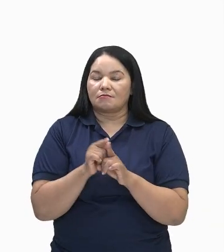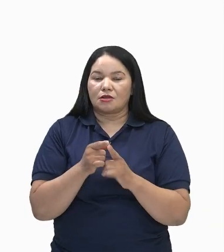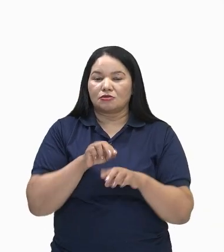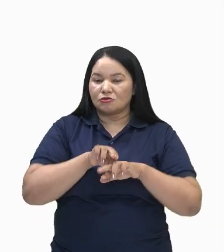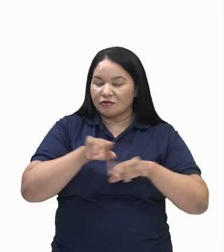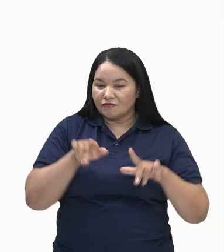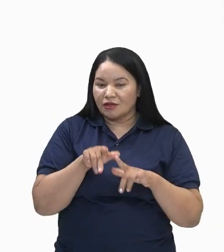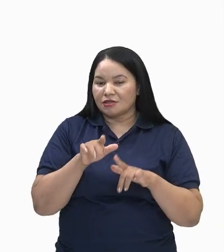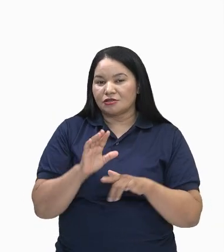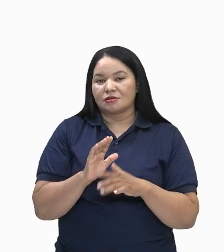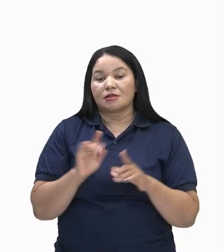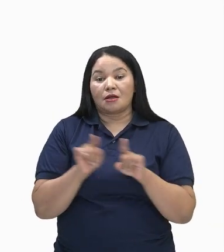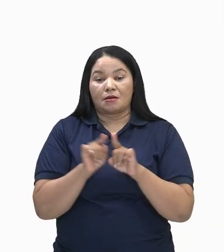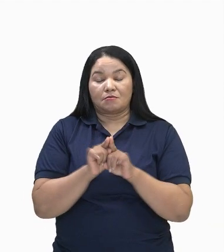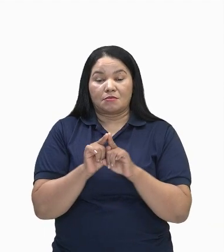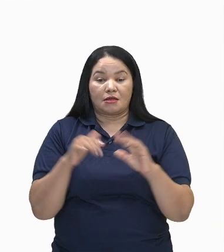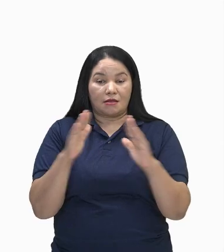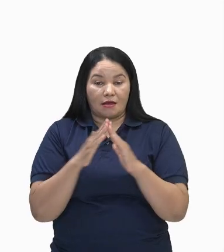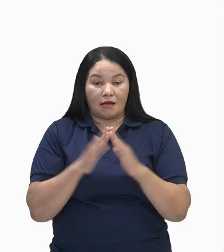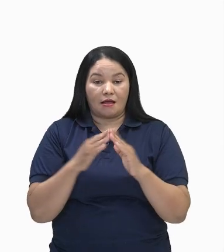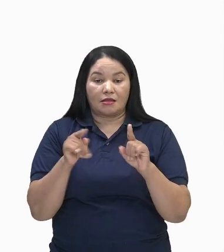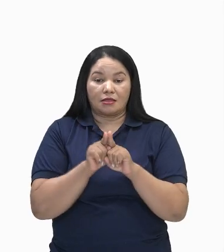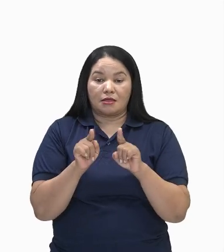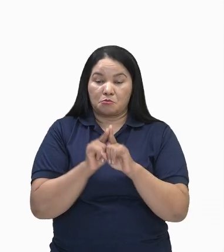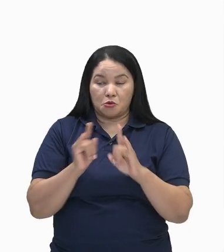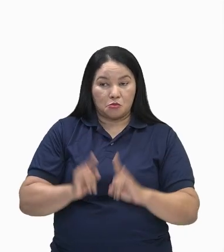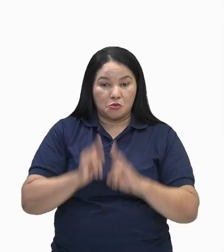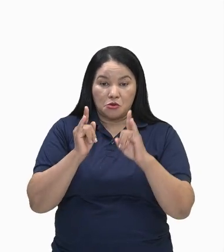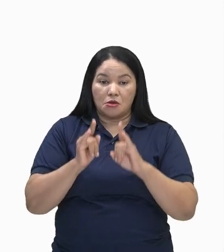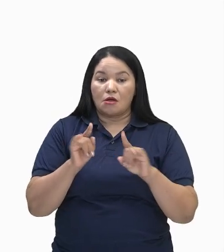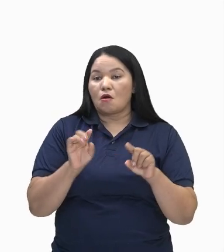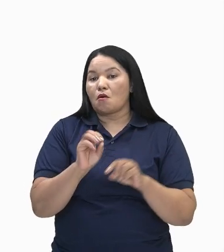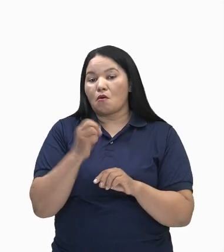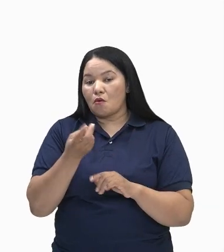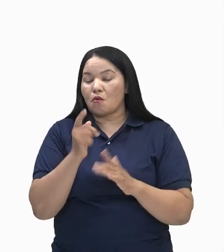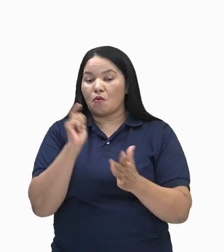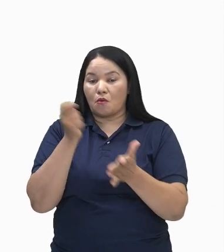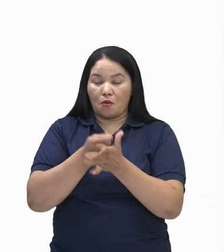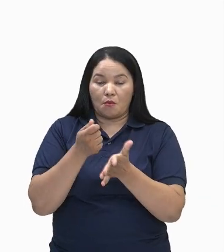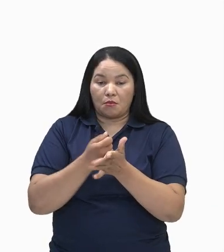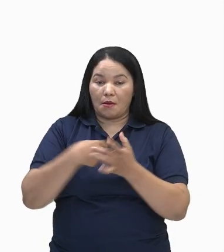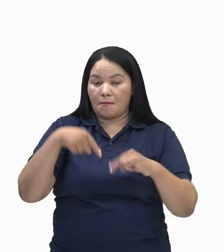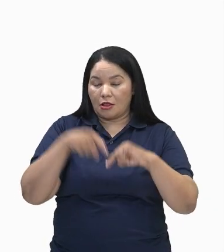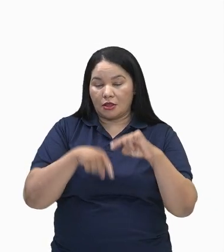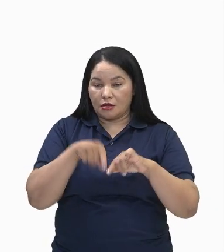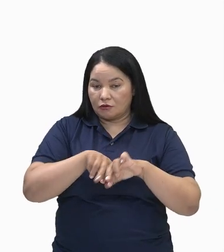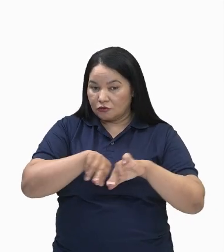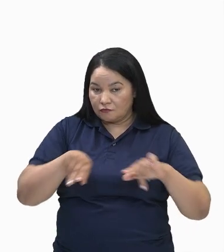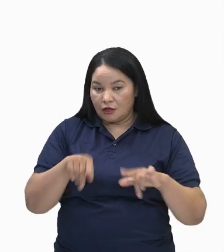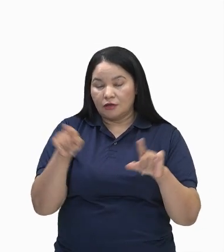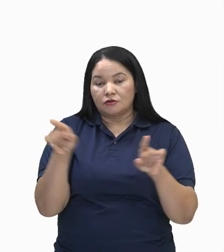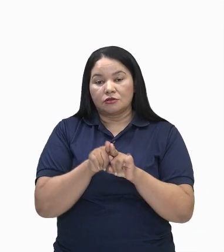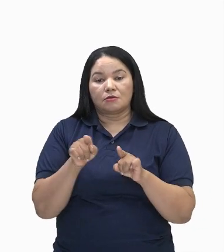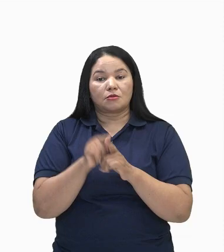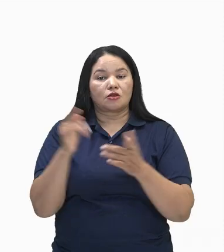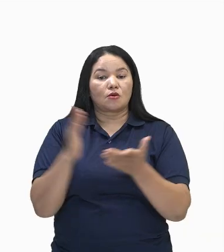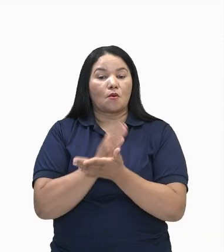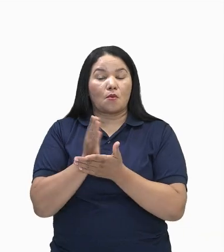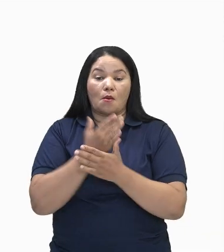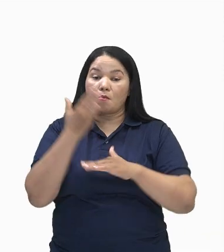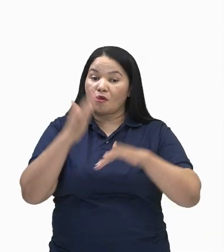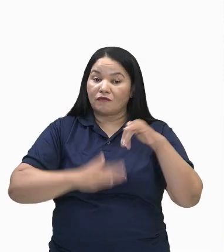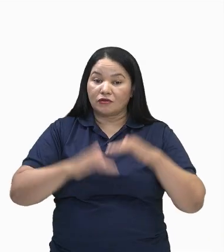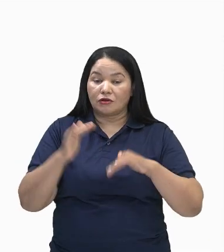de moradia, condomínio, compra de produtos, em situações profissionais,